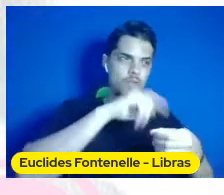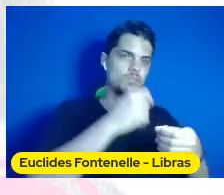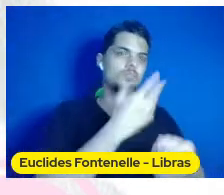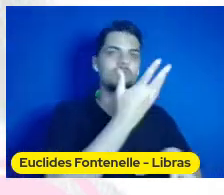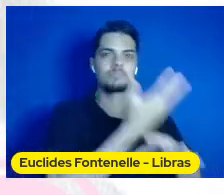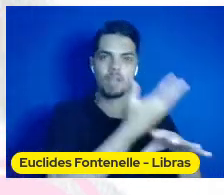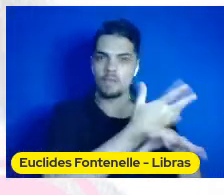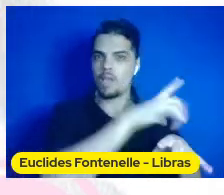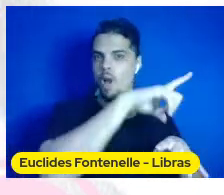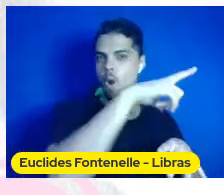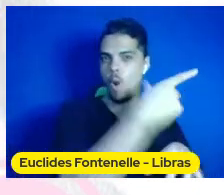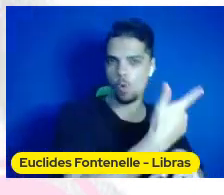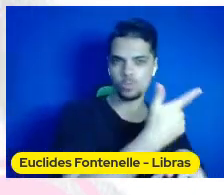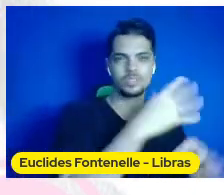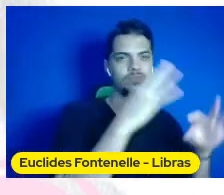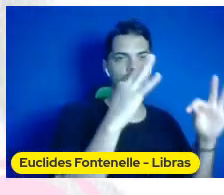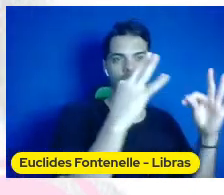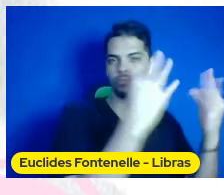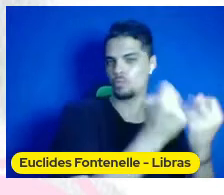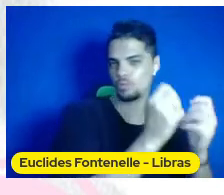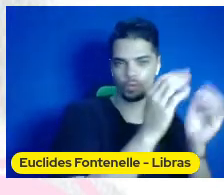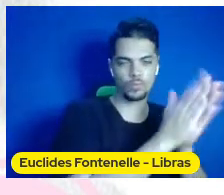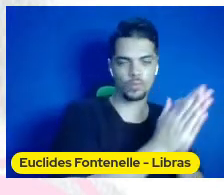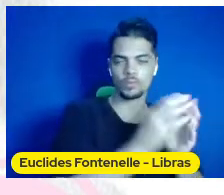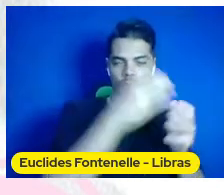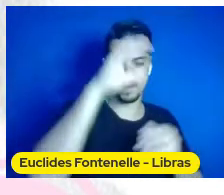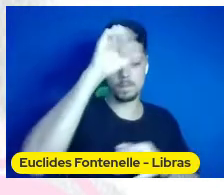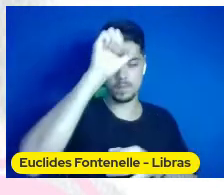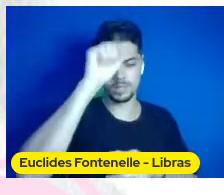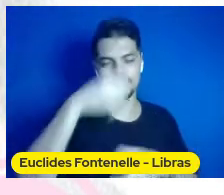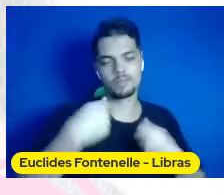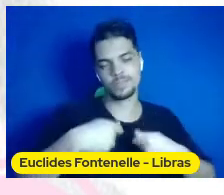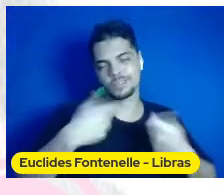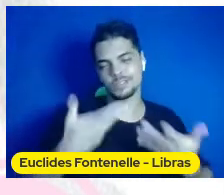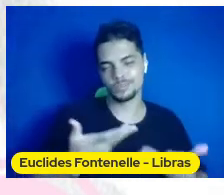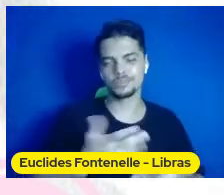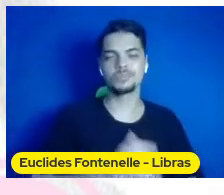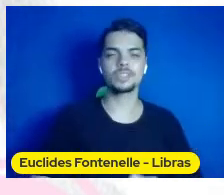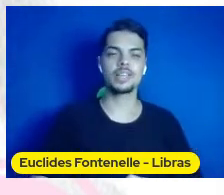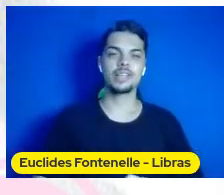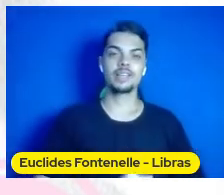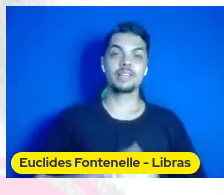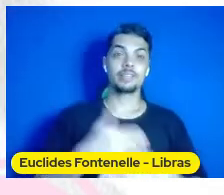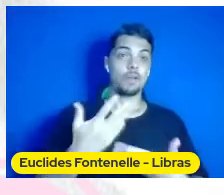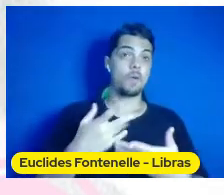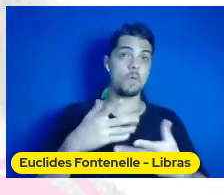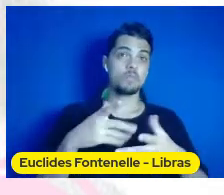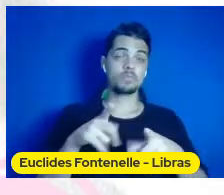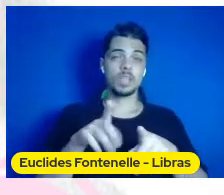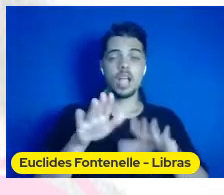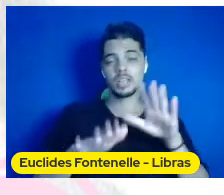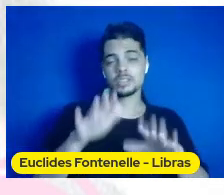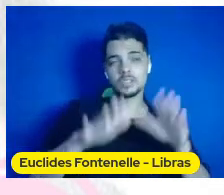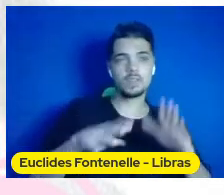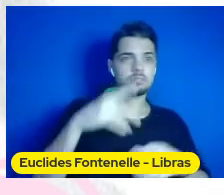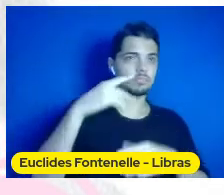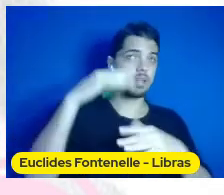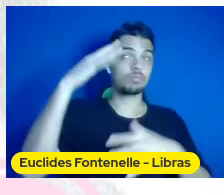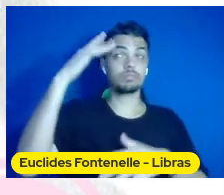tinha deixado, né, para trás. Então, assim, mesmo disperso, eu foquei e aprendi muito.